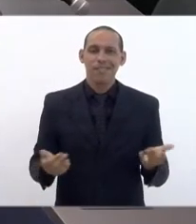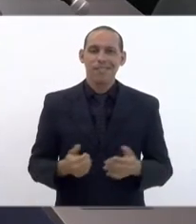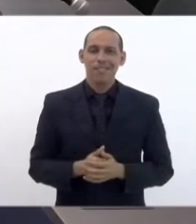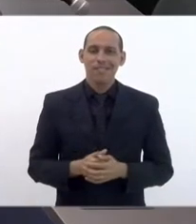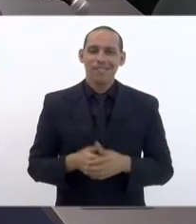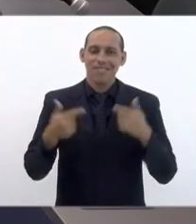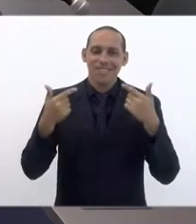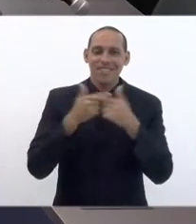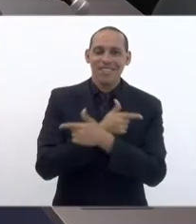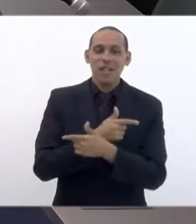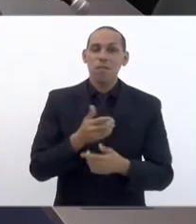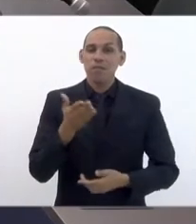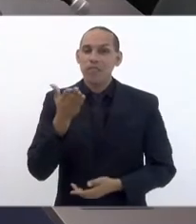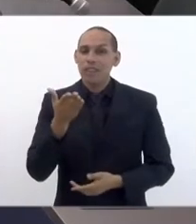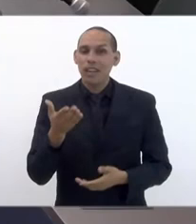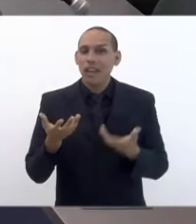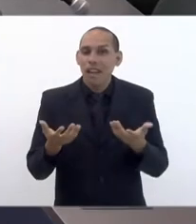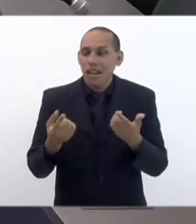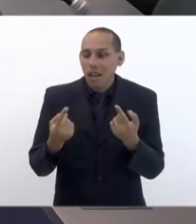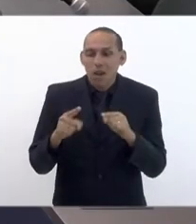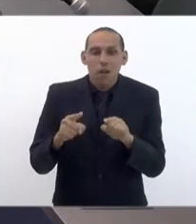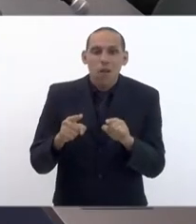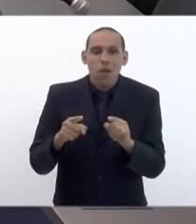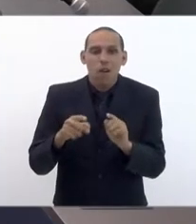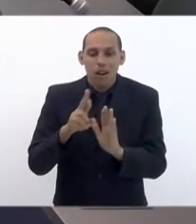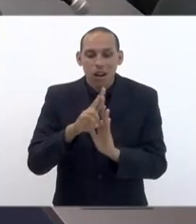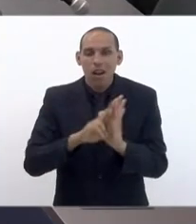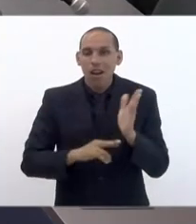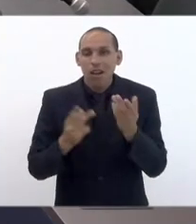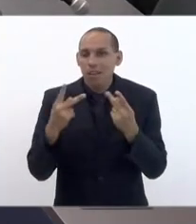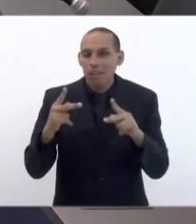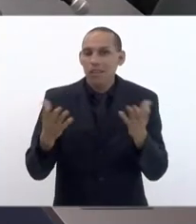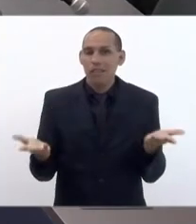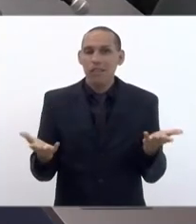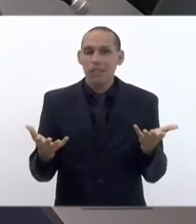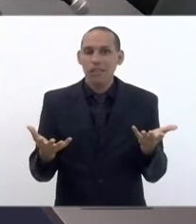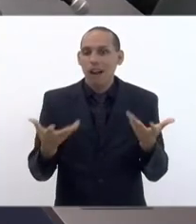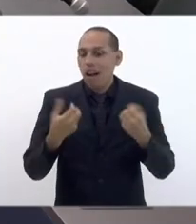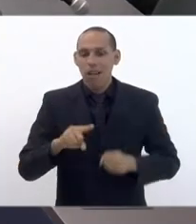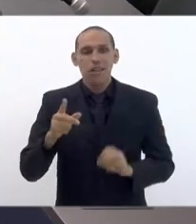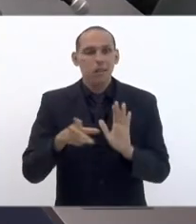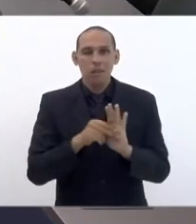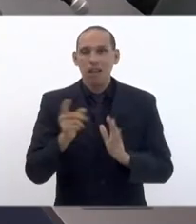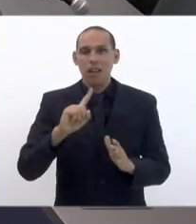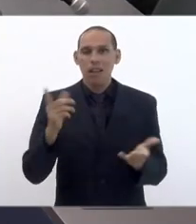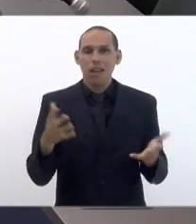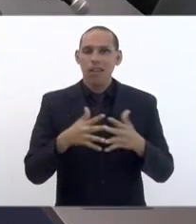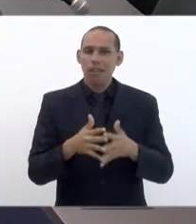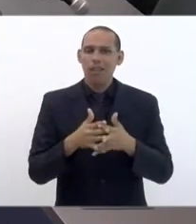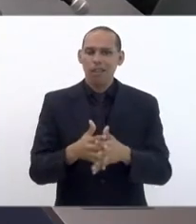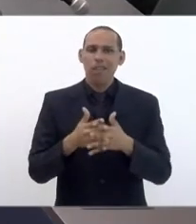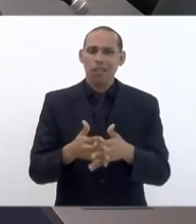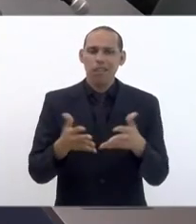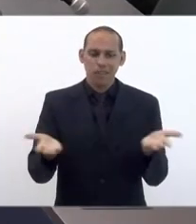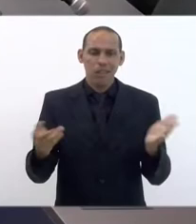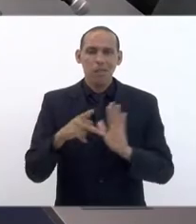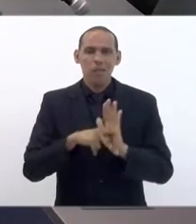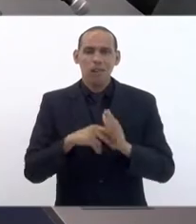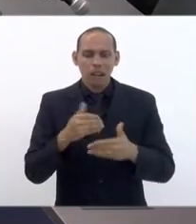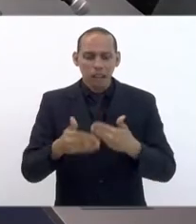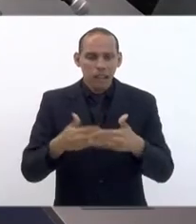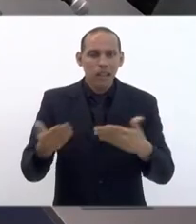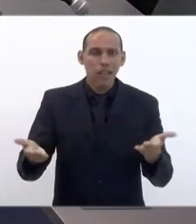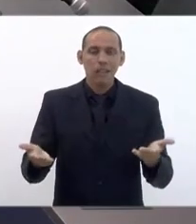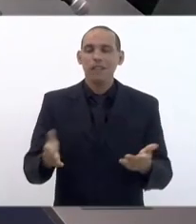Eu estou legislando a favor. Vossa Excelência está criando obstáculos no seu relatório. Eu estou querendo criar. Rejeitando emendas. Não. Atrapalhando o andamento do projeto? A tua,